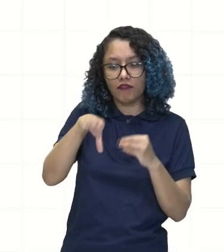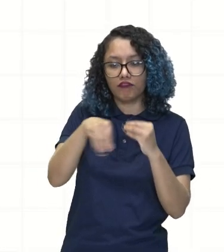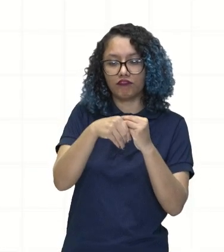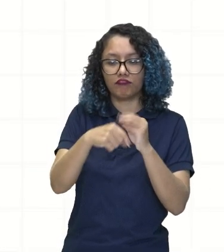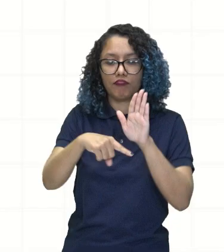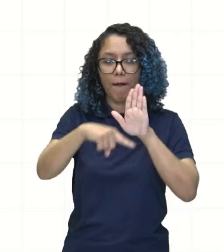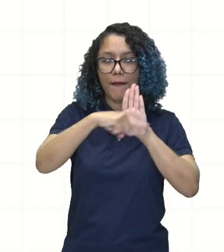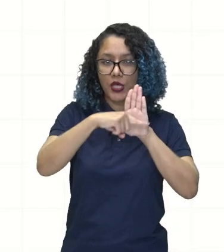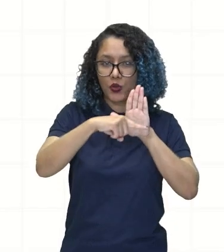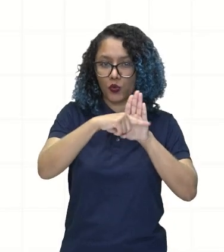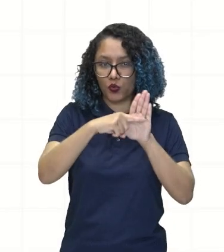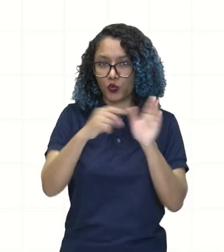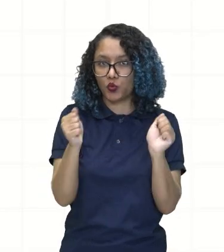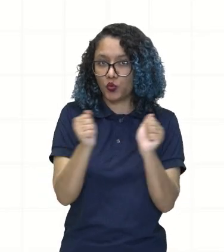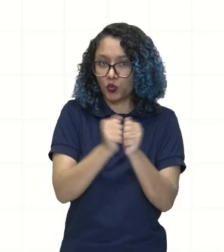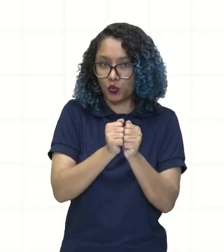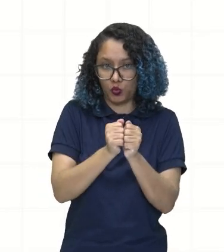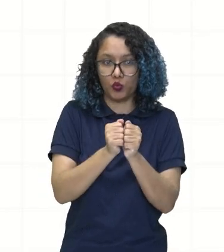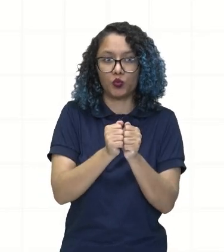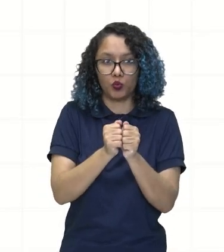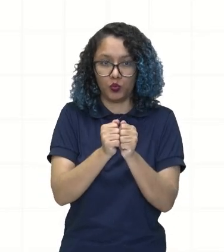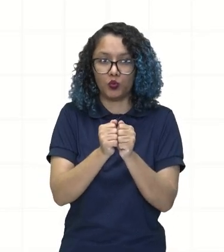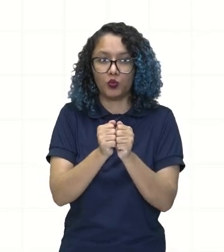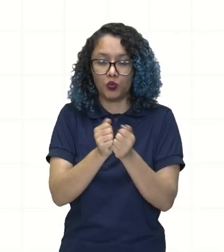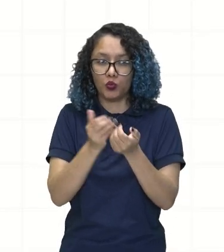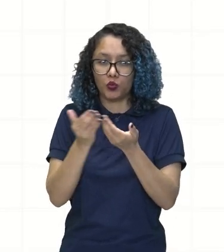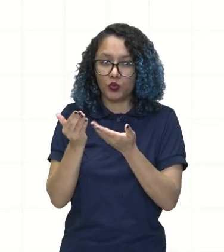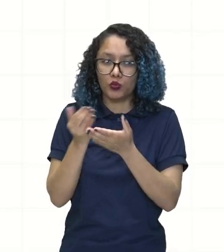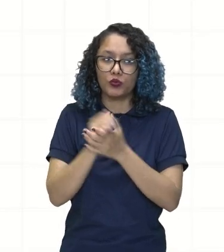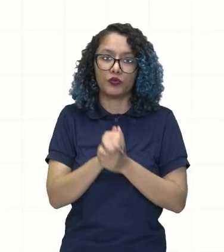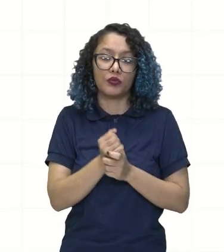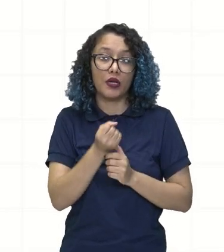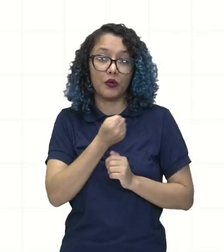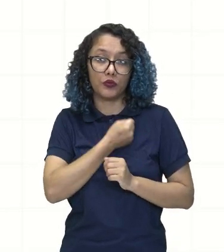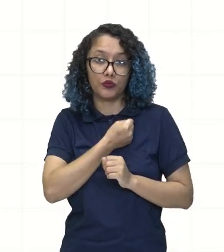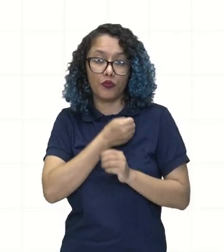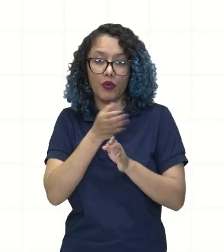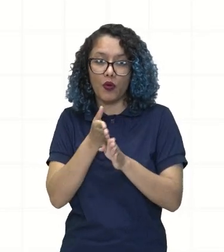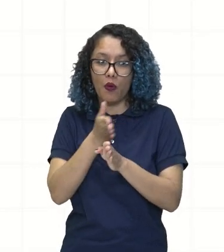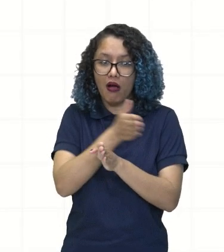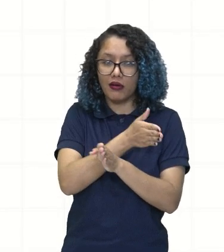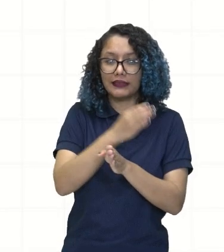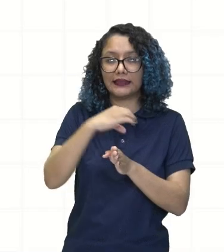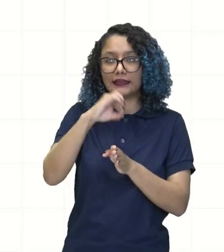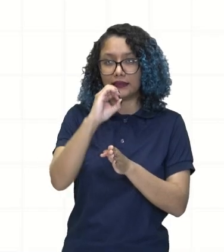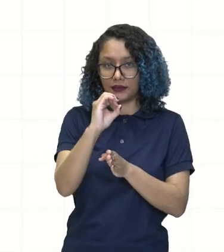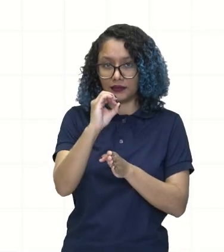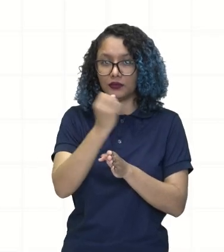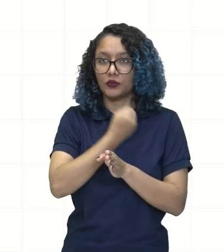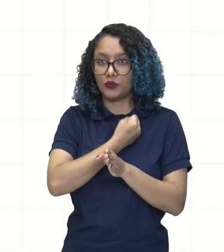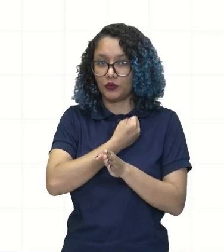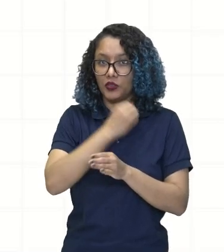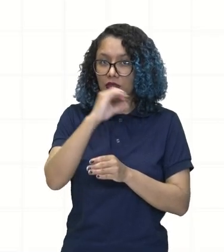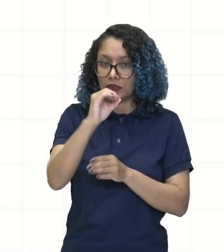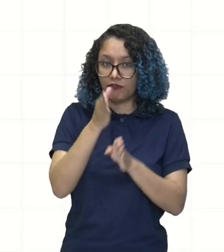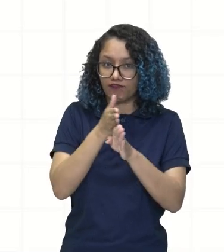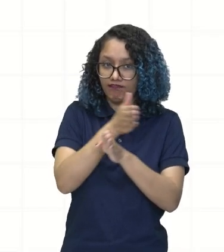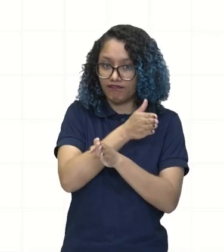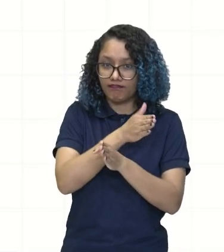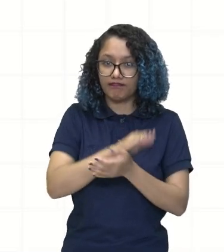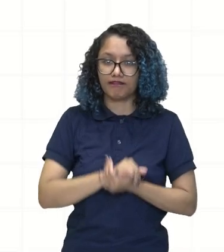frente, tá? Que são exatamente os nossos números antes do zero, tá?